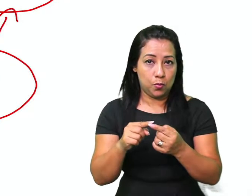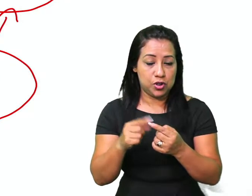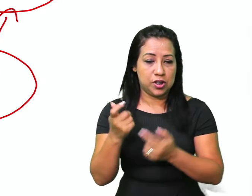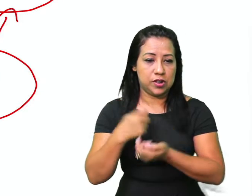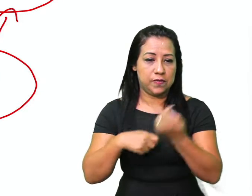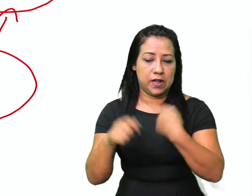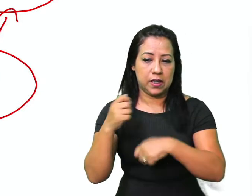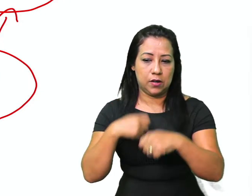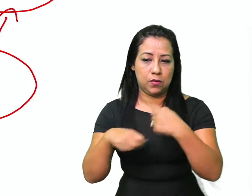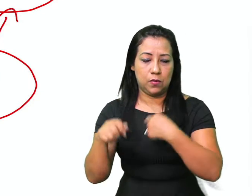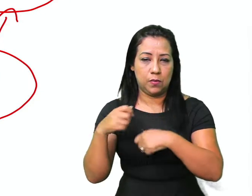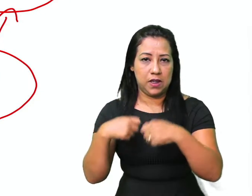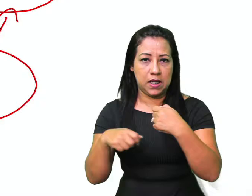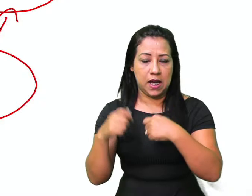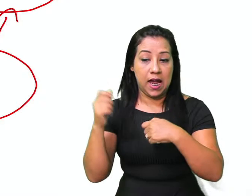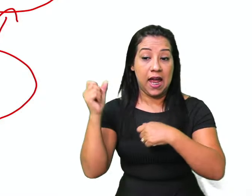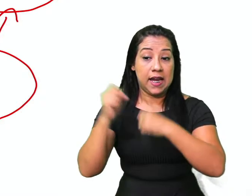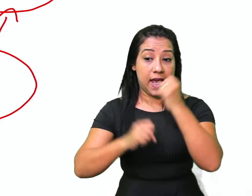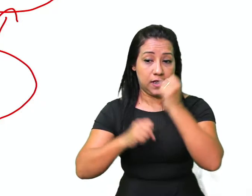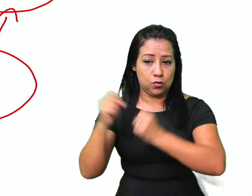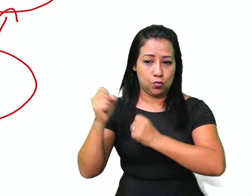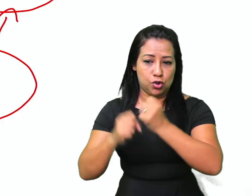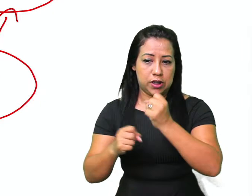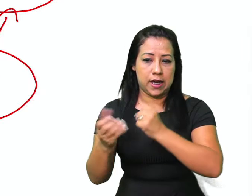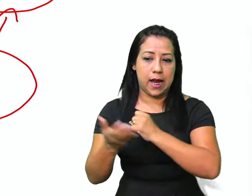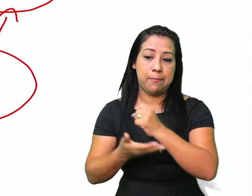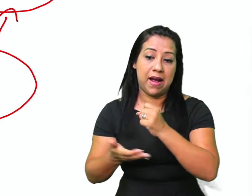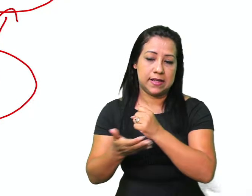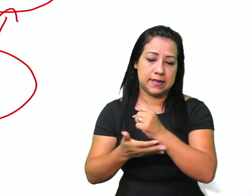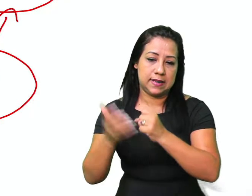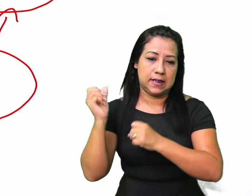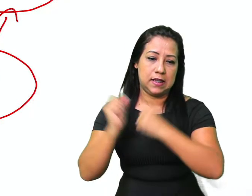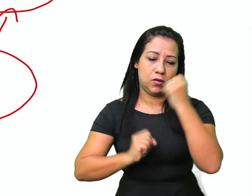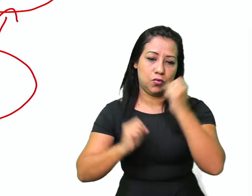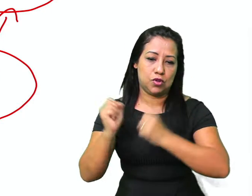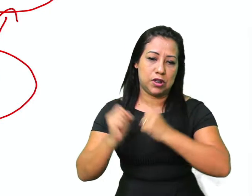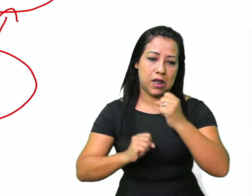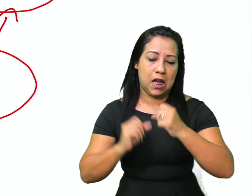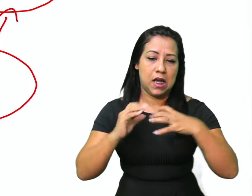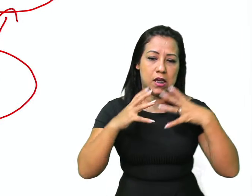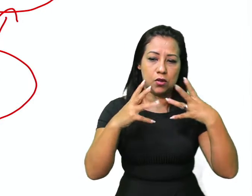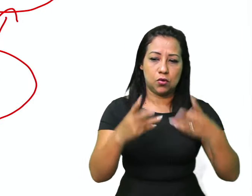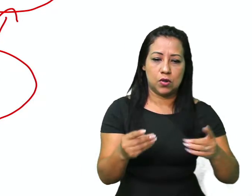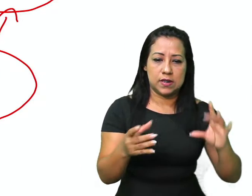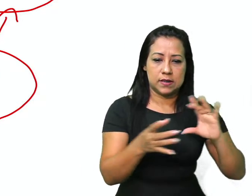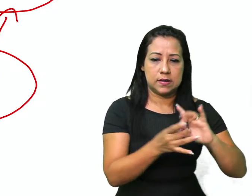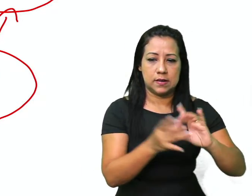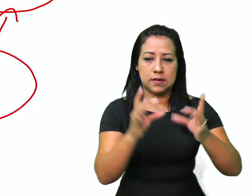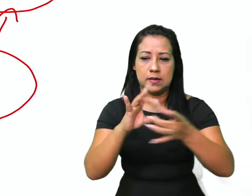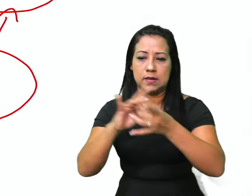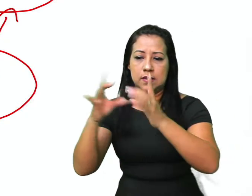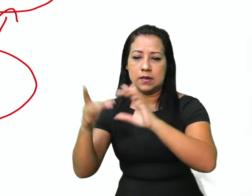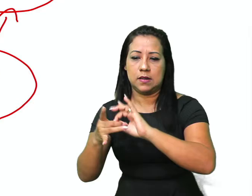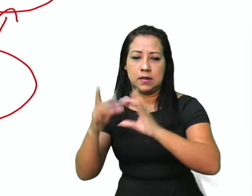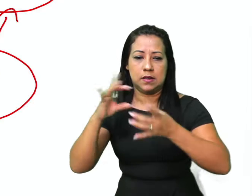na indústria, tá? E todas estão interligadas nesse mundo